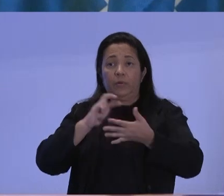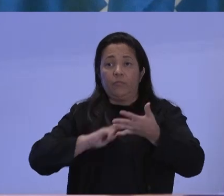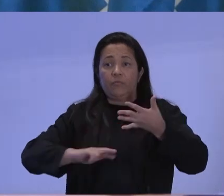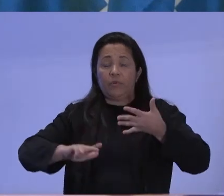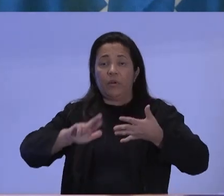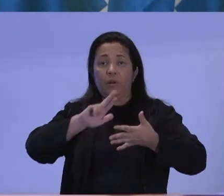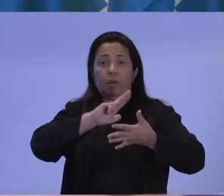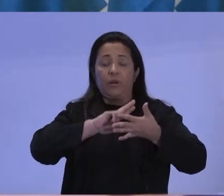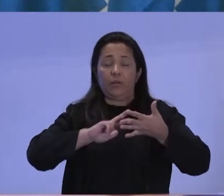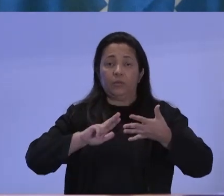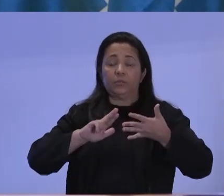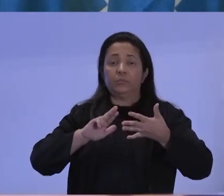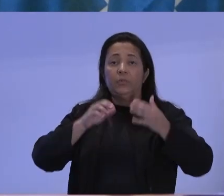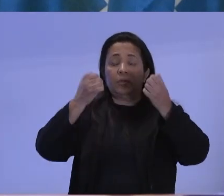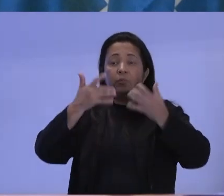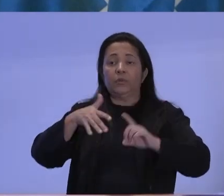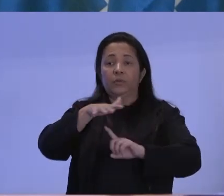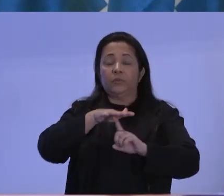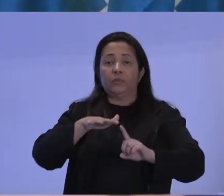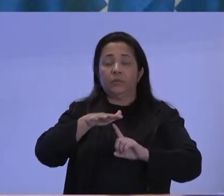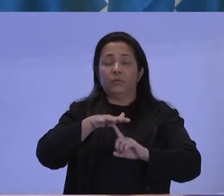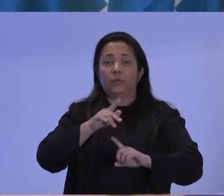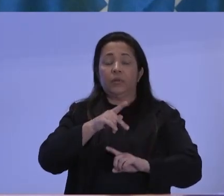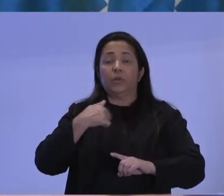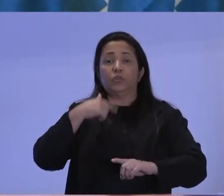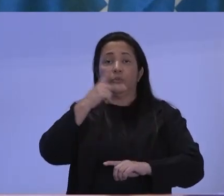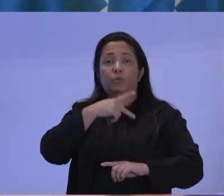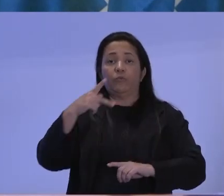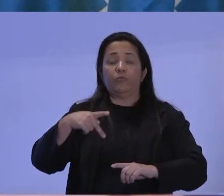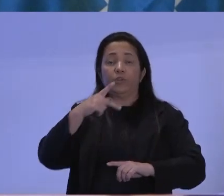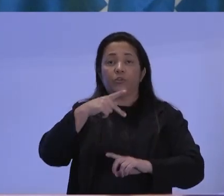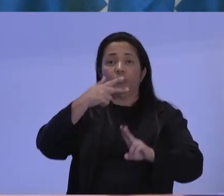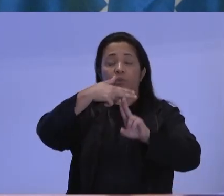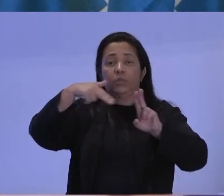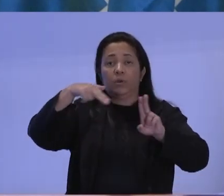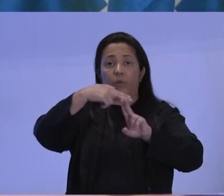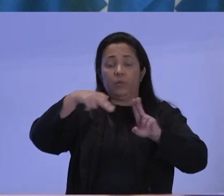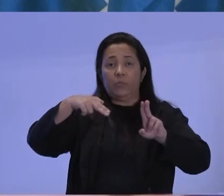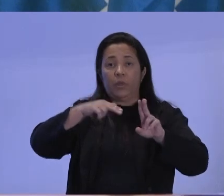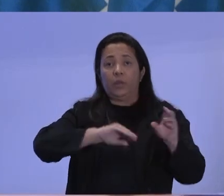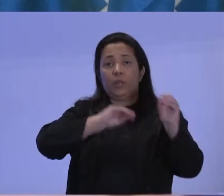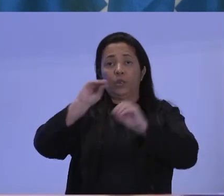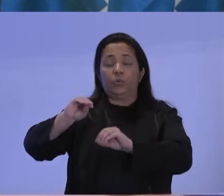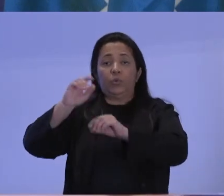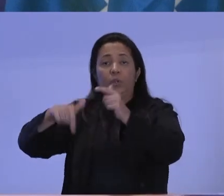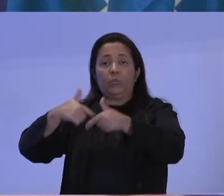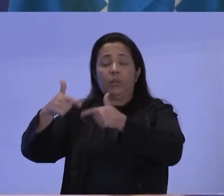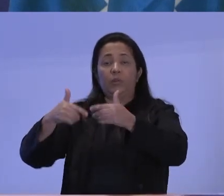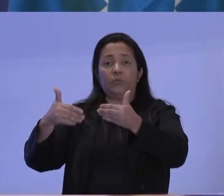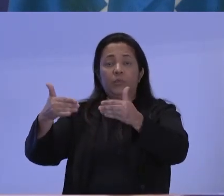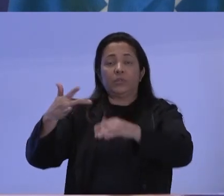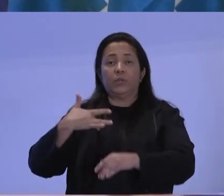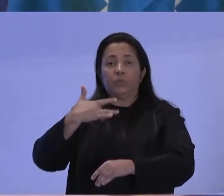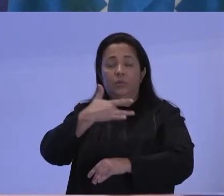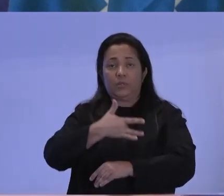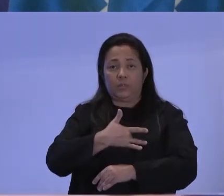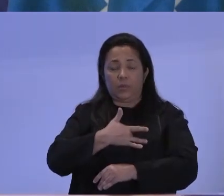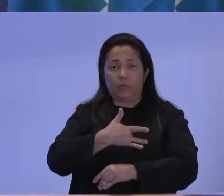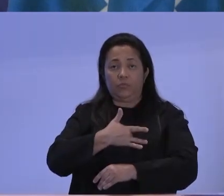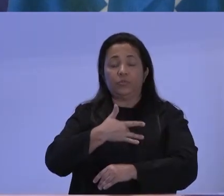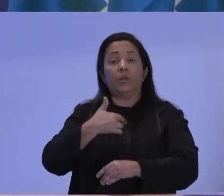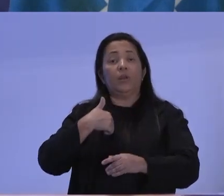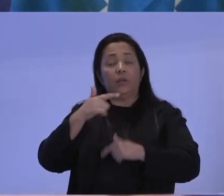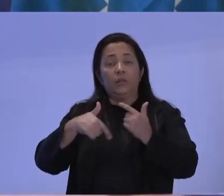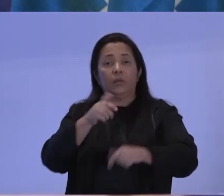Federal, eu sou professor de dermatologia da UNB, estou cedido para o Ministério da Saúde e atualmente estou como coordenador geral